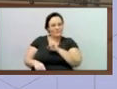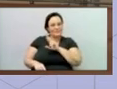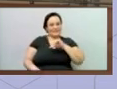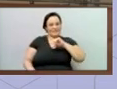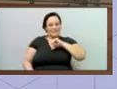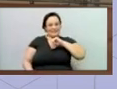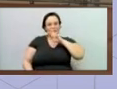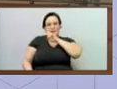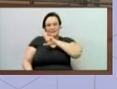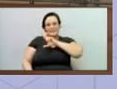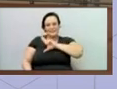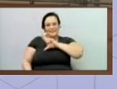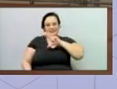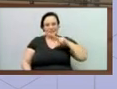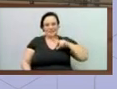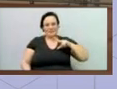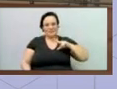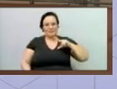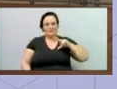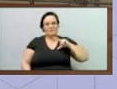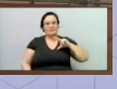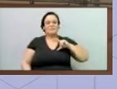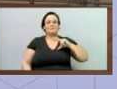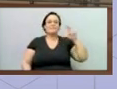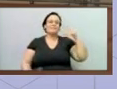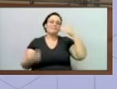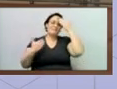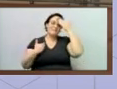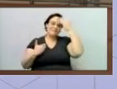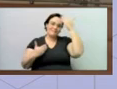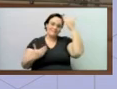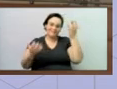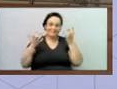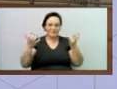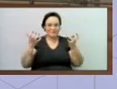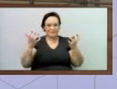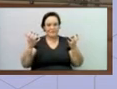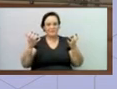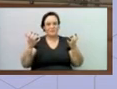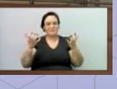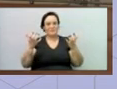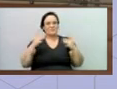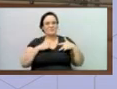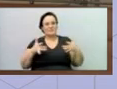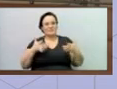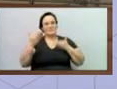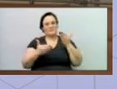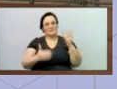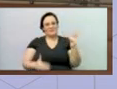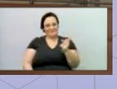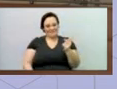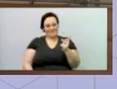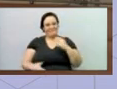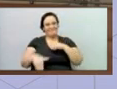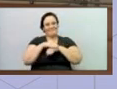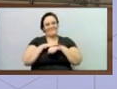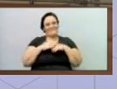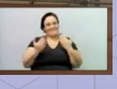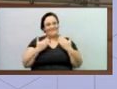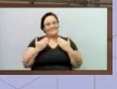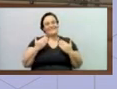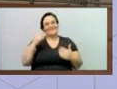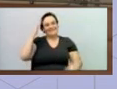eu só posso agradecer a generosidade Ah pois aí na conversa Super agradável eo dica que